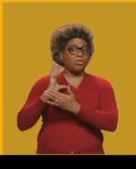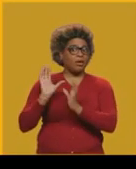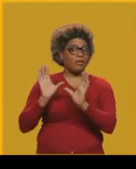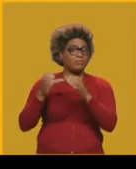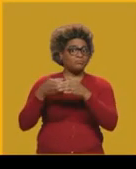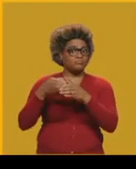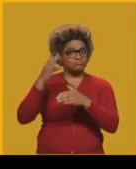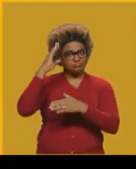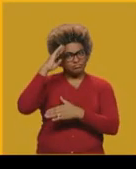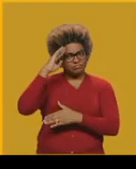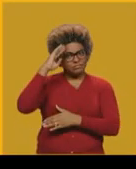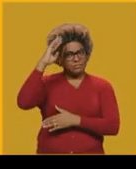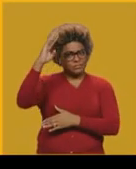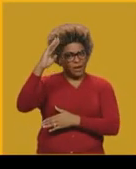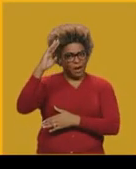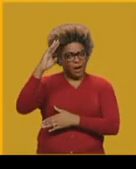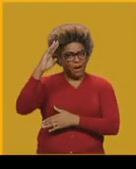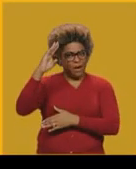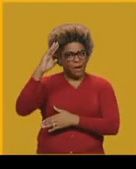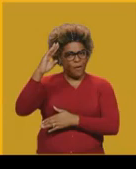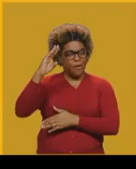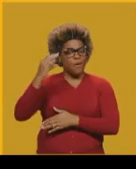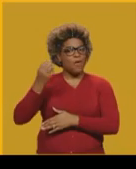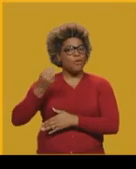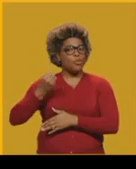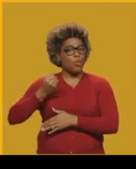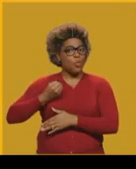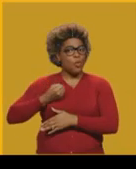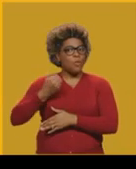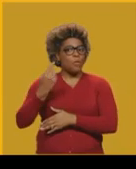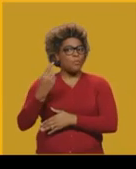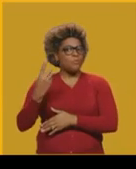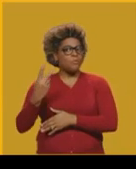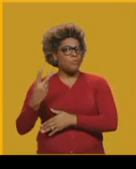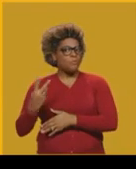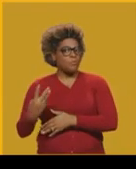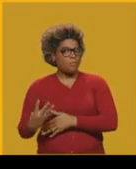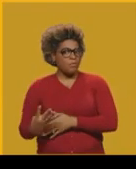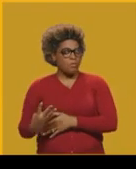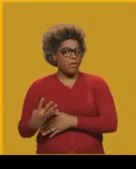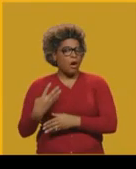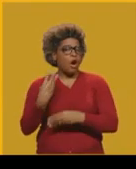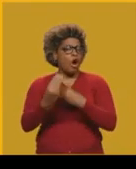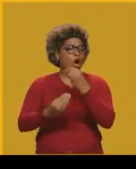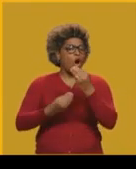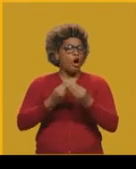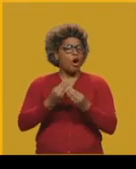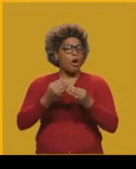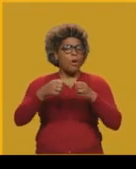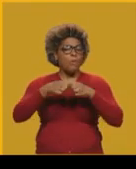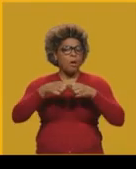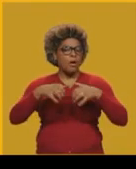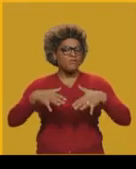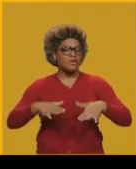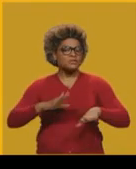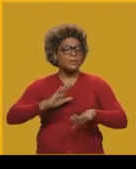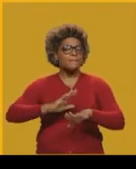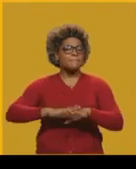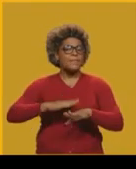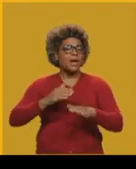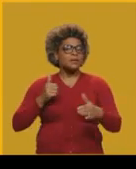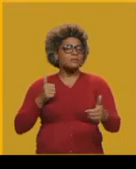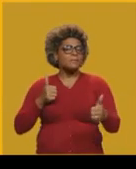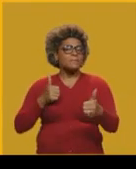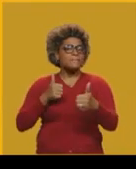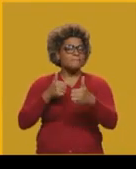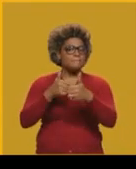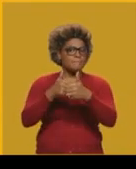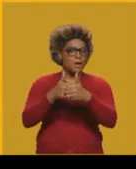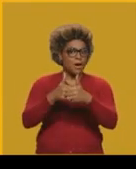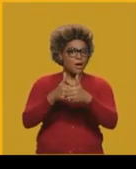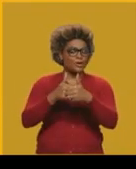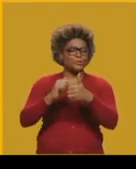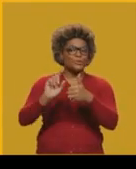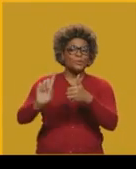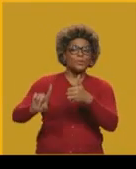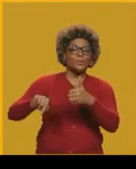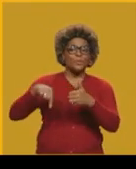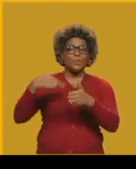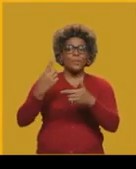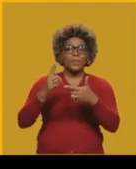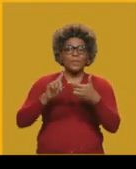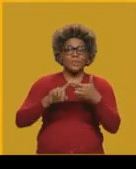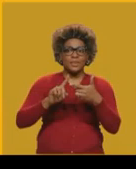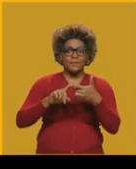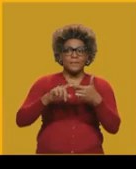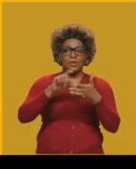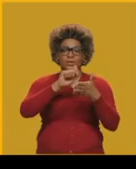cadeia principal de forma que a ramificação fique na extremidade mais próxima. Depois, escrevemos o